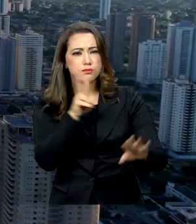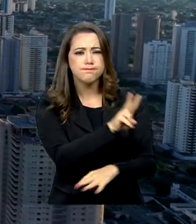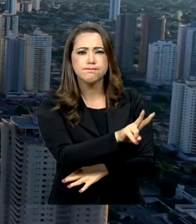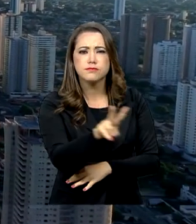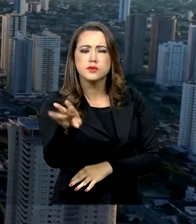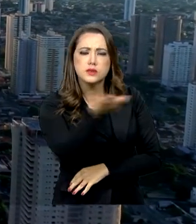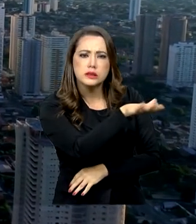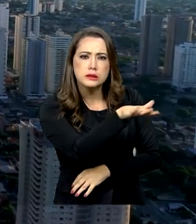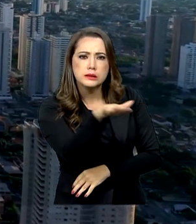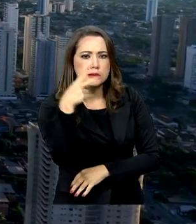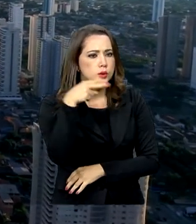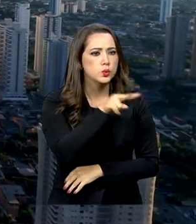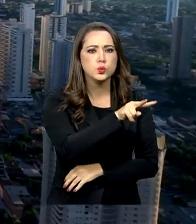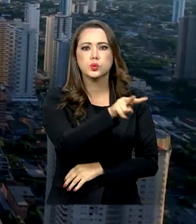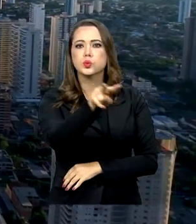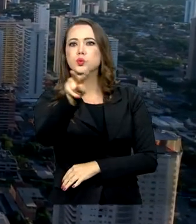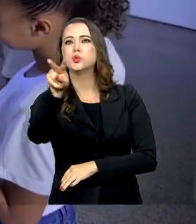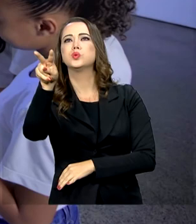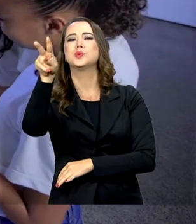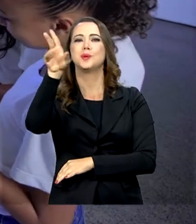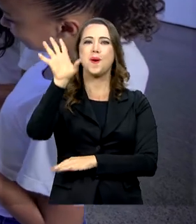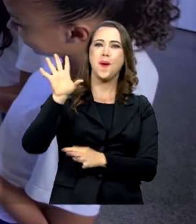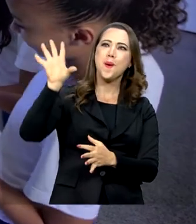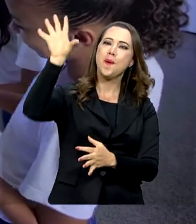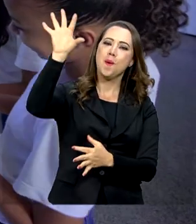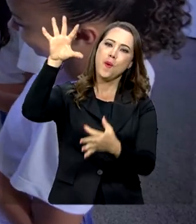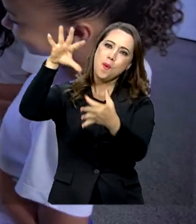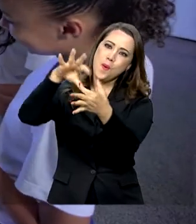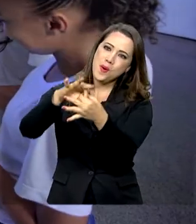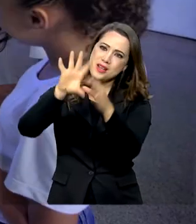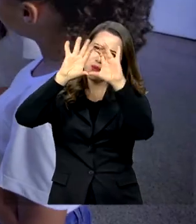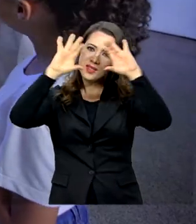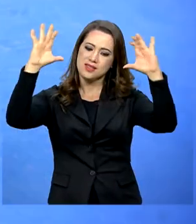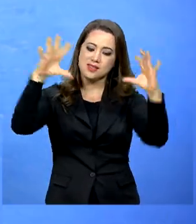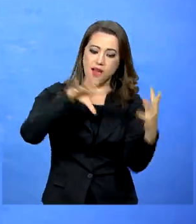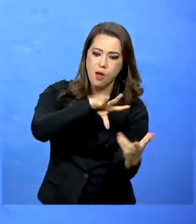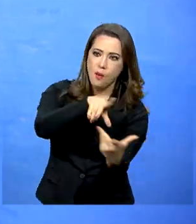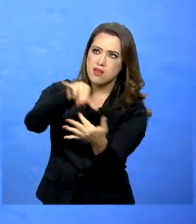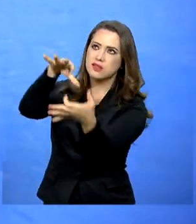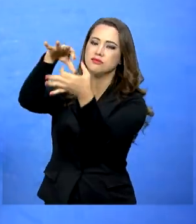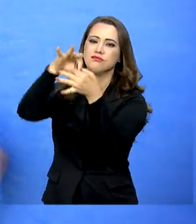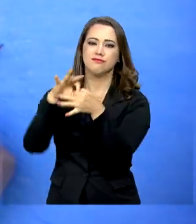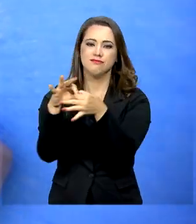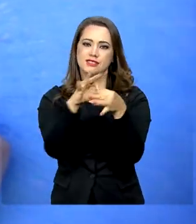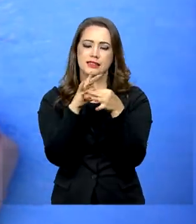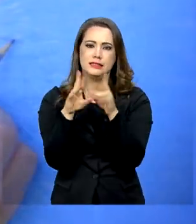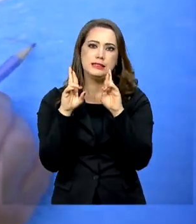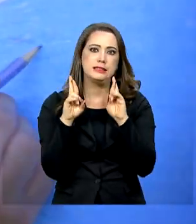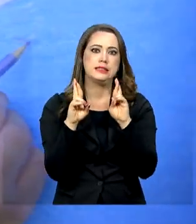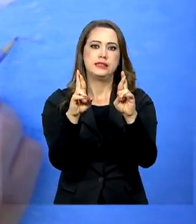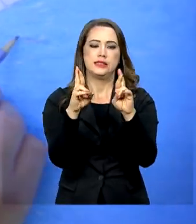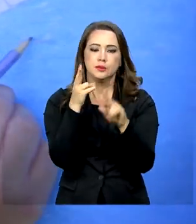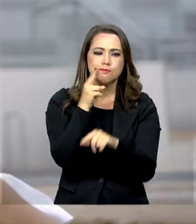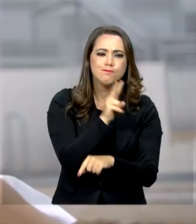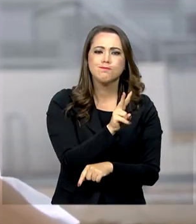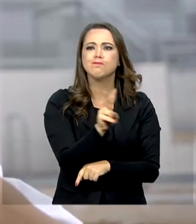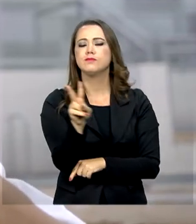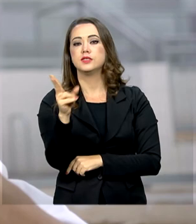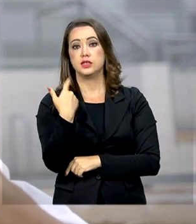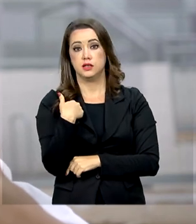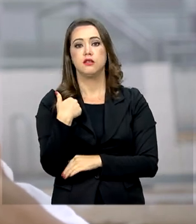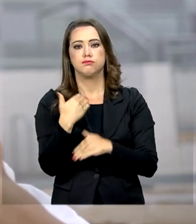que lá longe unha o céu e a terra, um fio de esperança que justifica o nosso próximo passo,